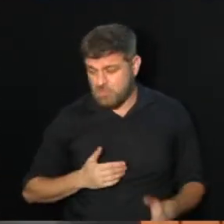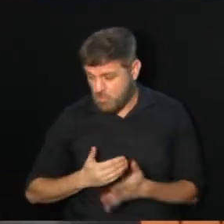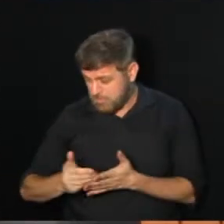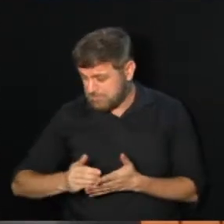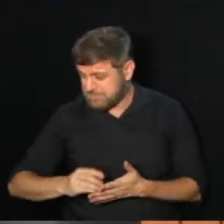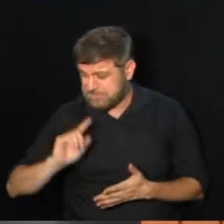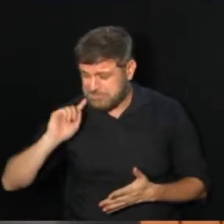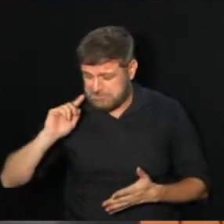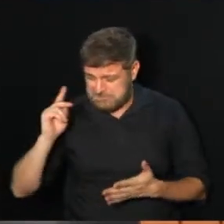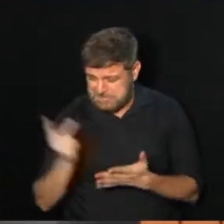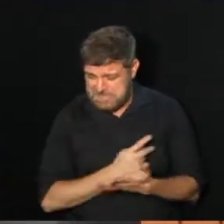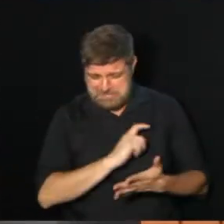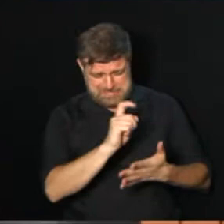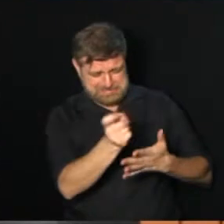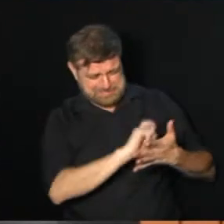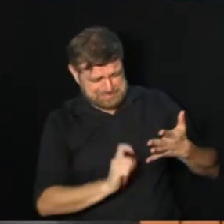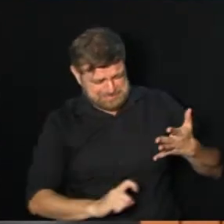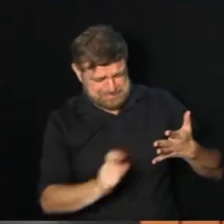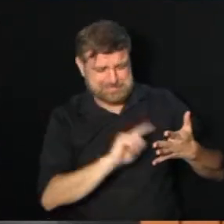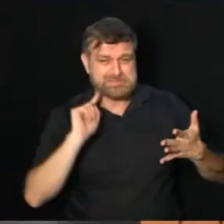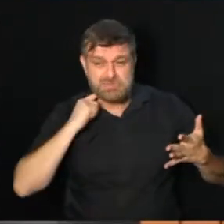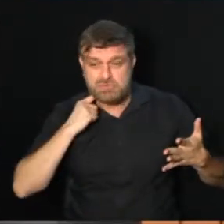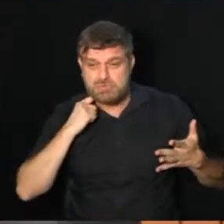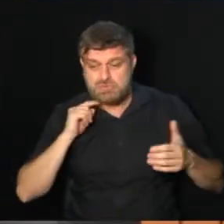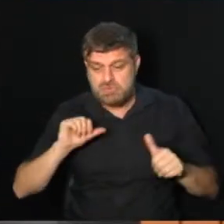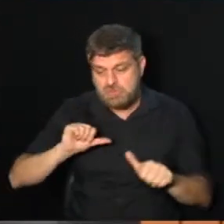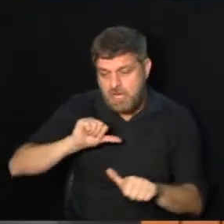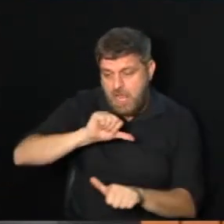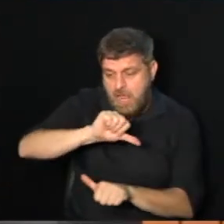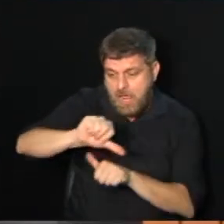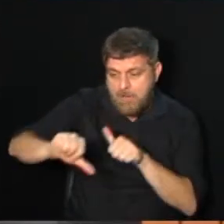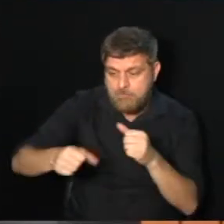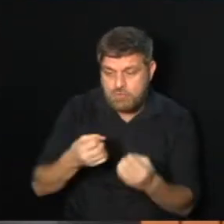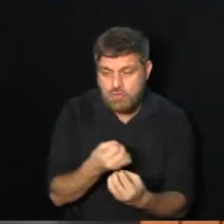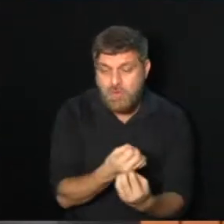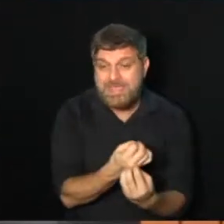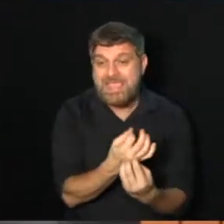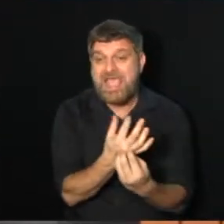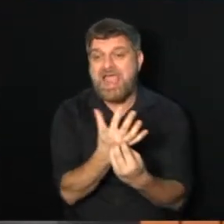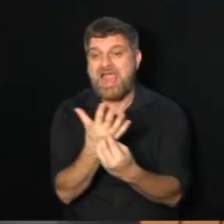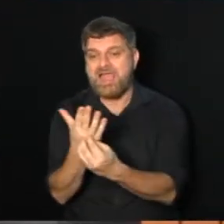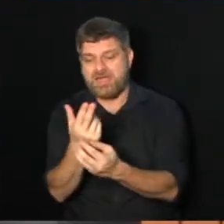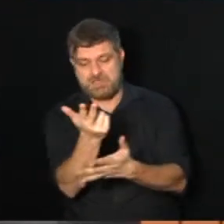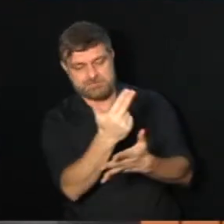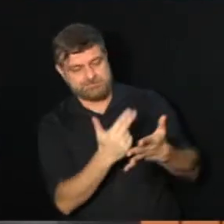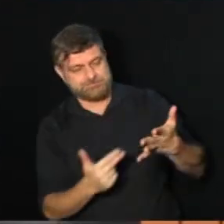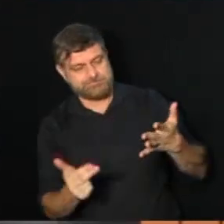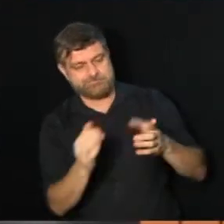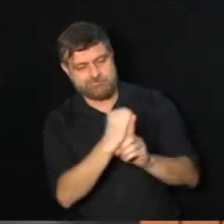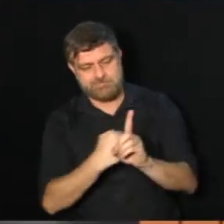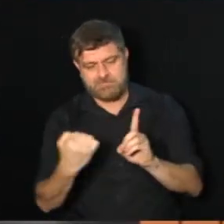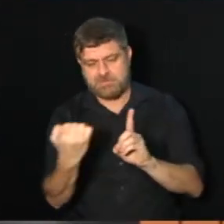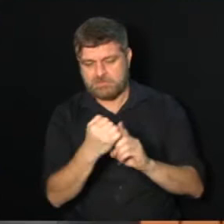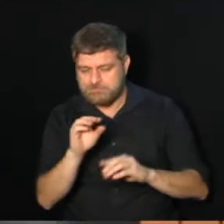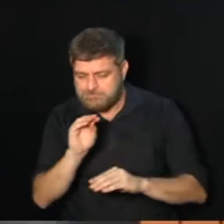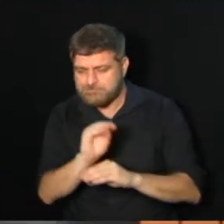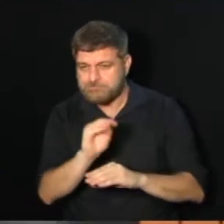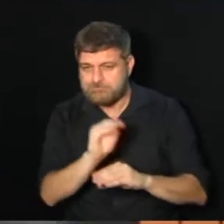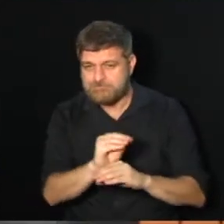inicial em arte, em benefício deles próprios, na formação deles e na formação da sociedade.